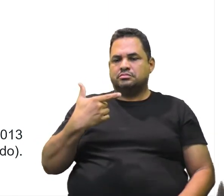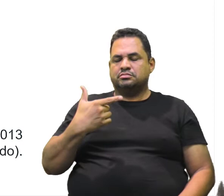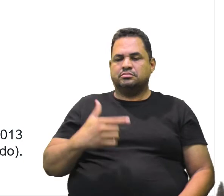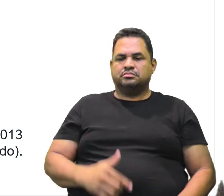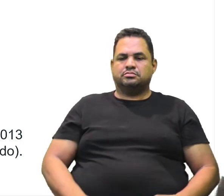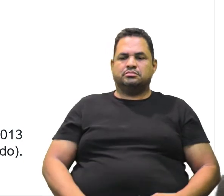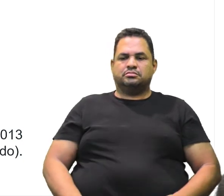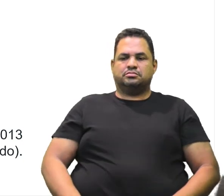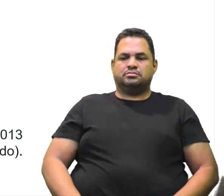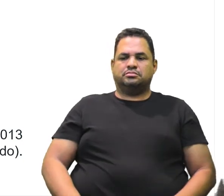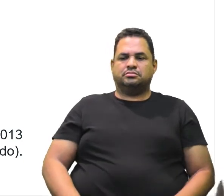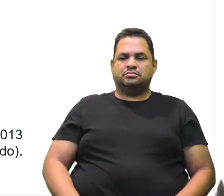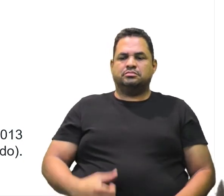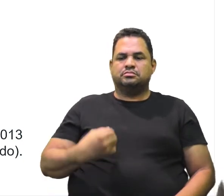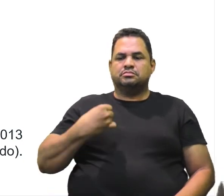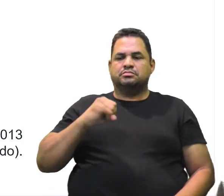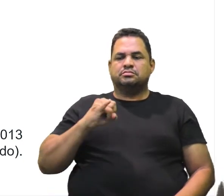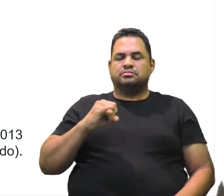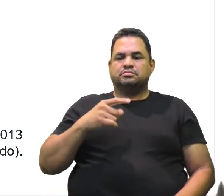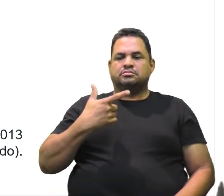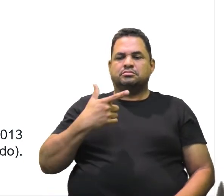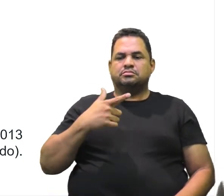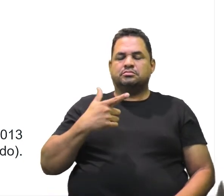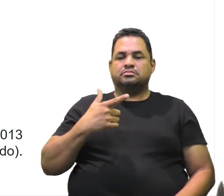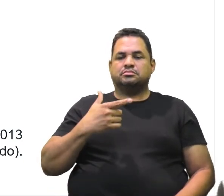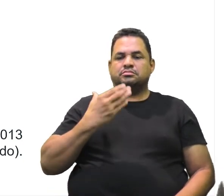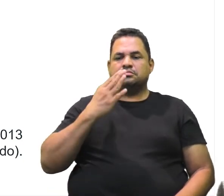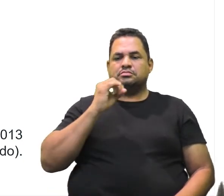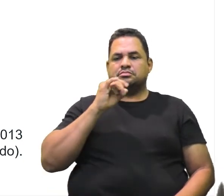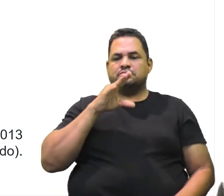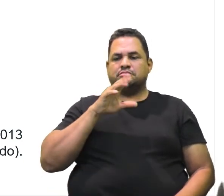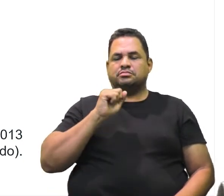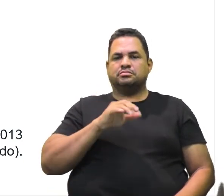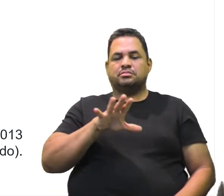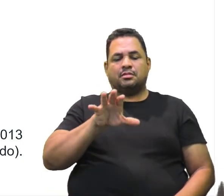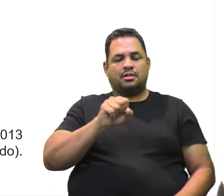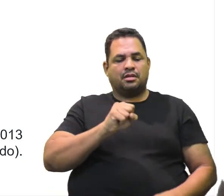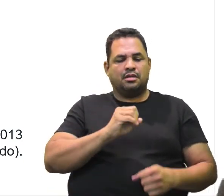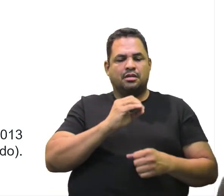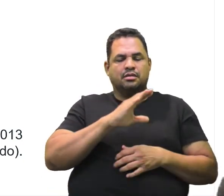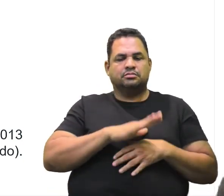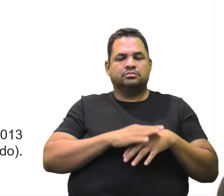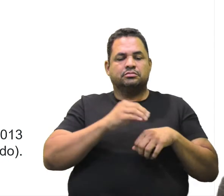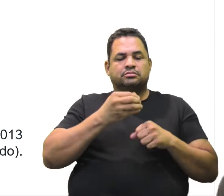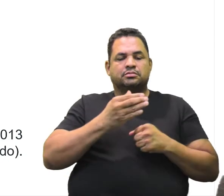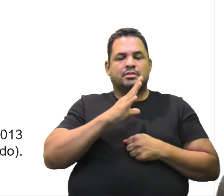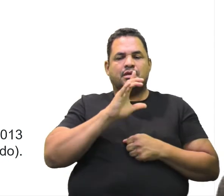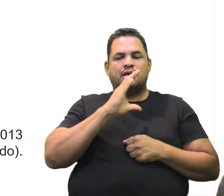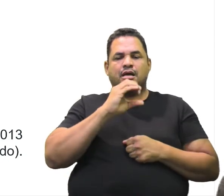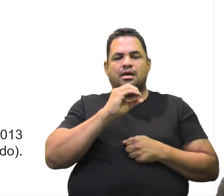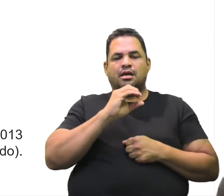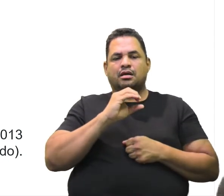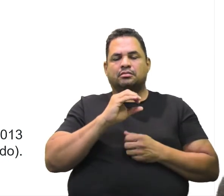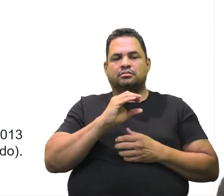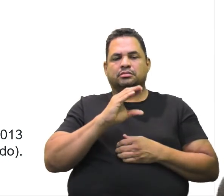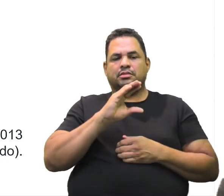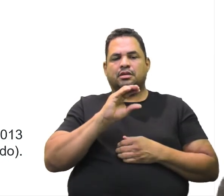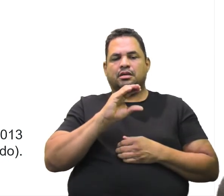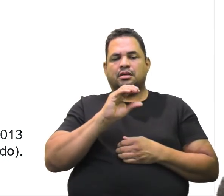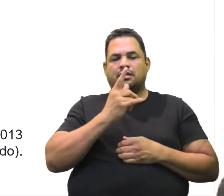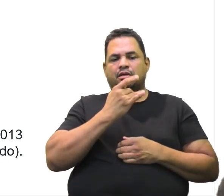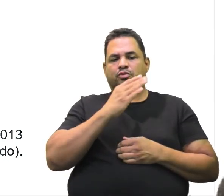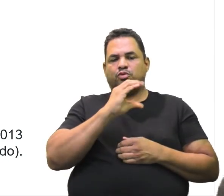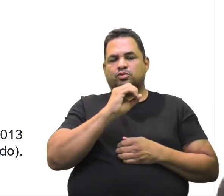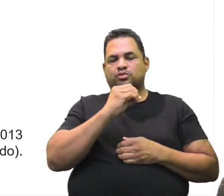Tá bom? Se não tivesse a catalase, você pega a água oxigenada, coloca no recipiente. A água